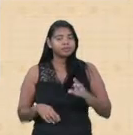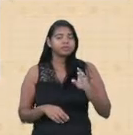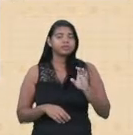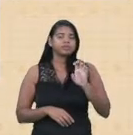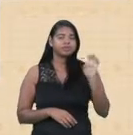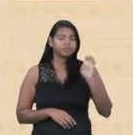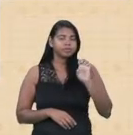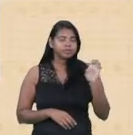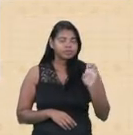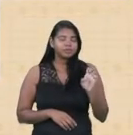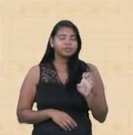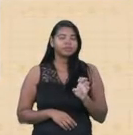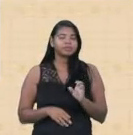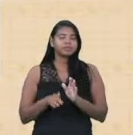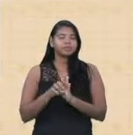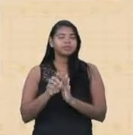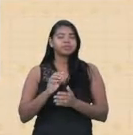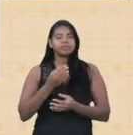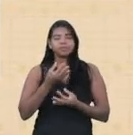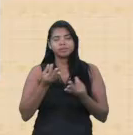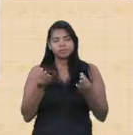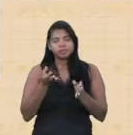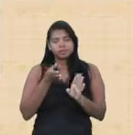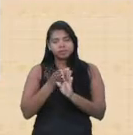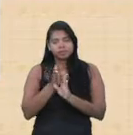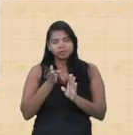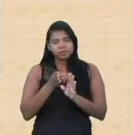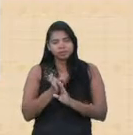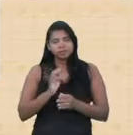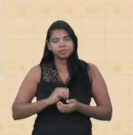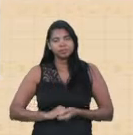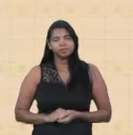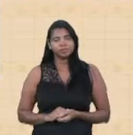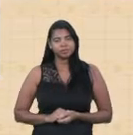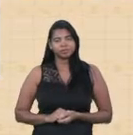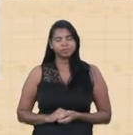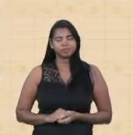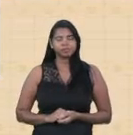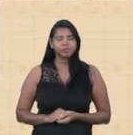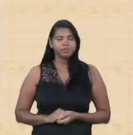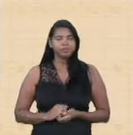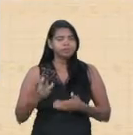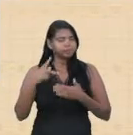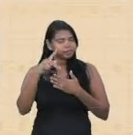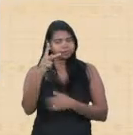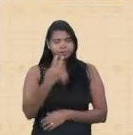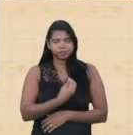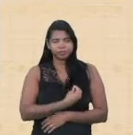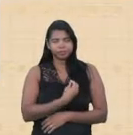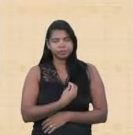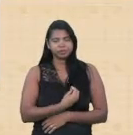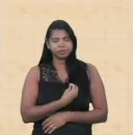não estar se confundindo. Eu vou te dar um conselho, adota uma para você segurar para o resto da sua vida, para não